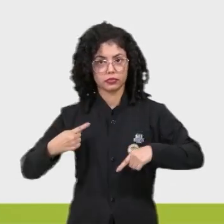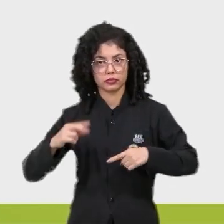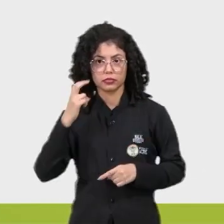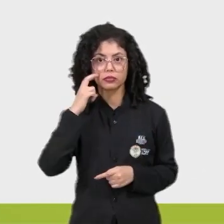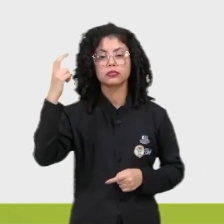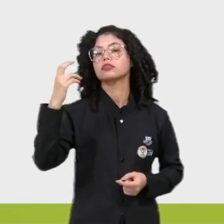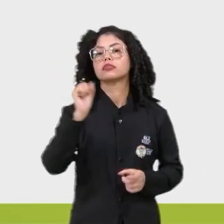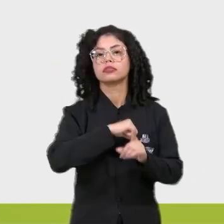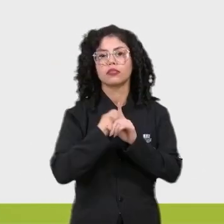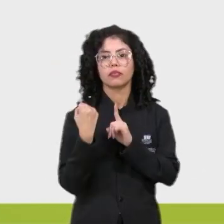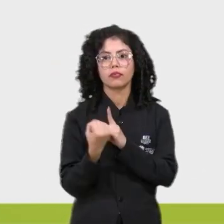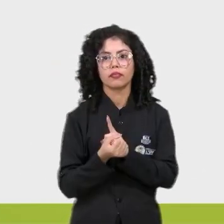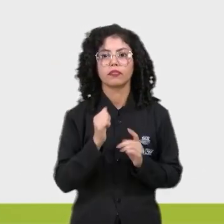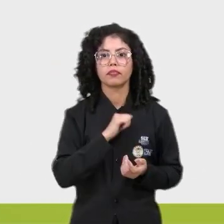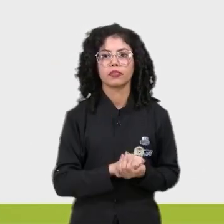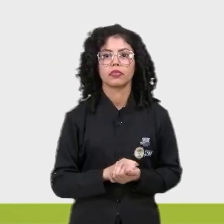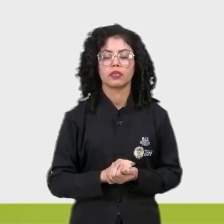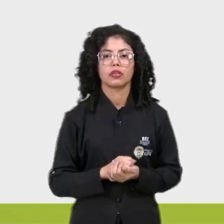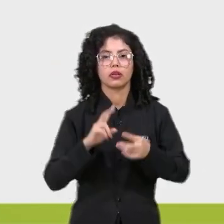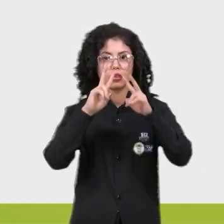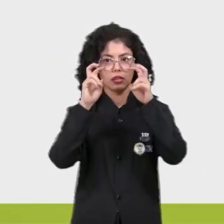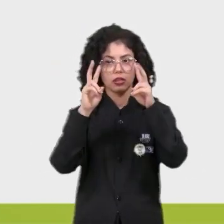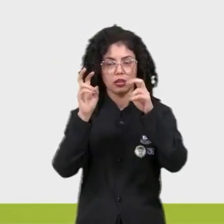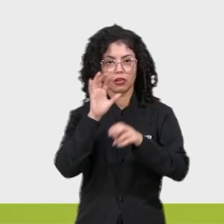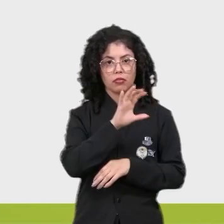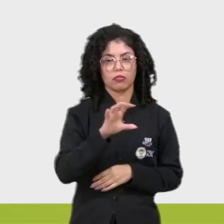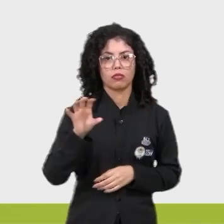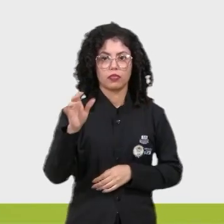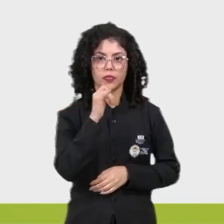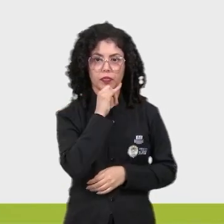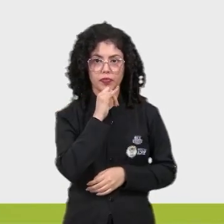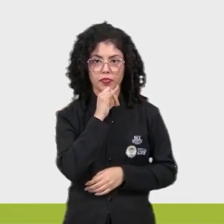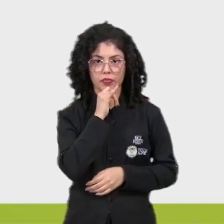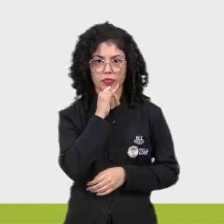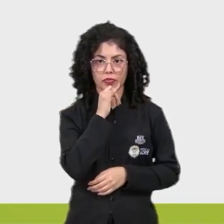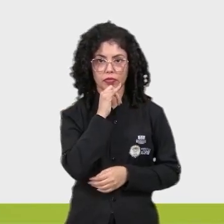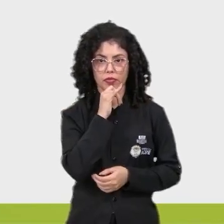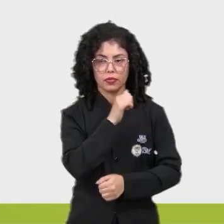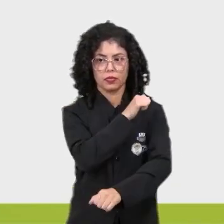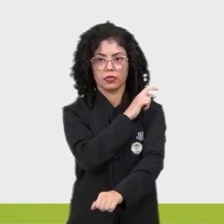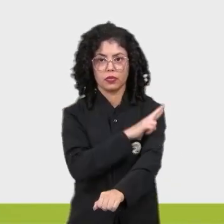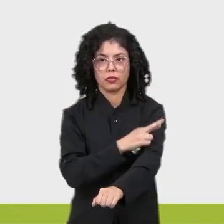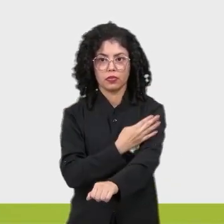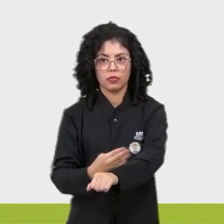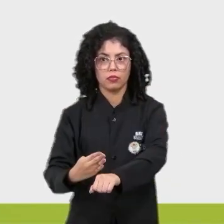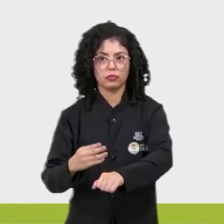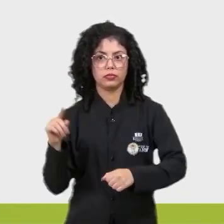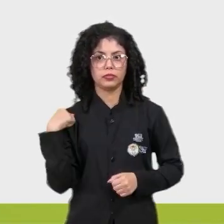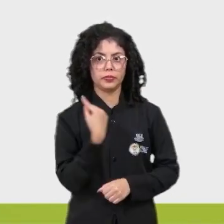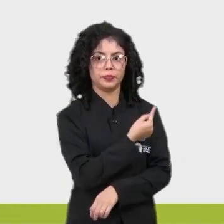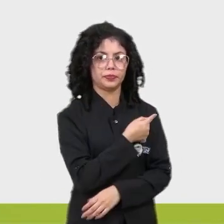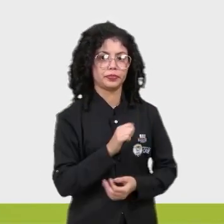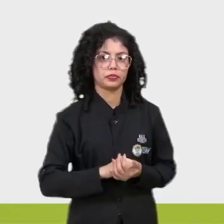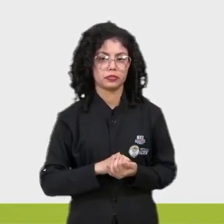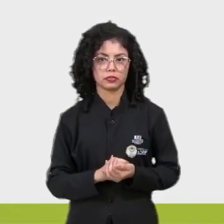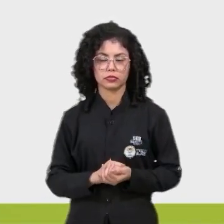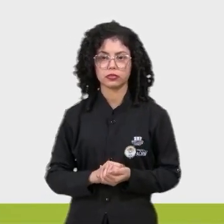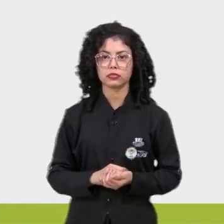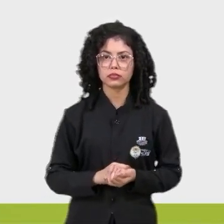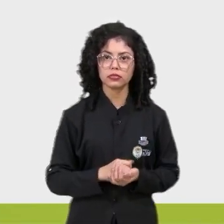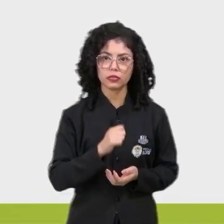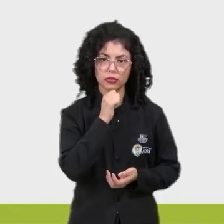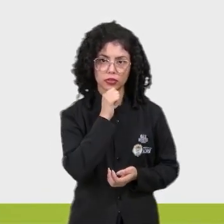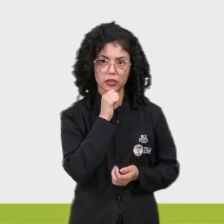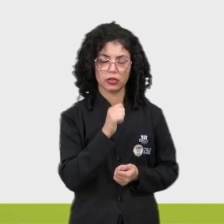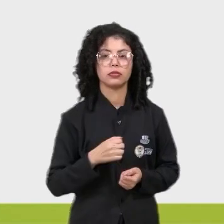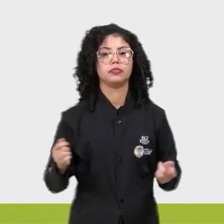cultural ou social sobre uma determinada região. Exemplo, Rio Branco. Então, nós estamos encaixados aqui, ó, no